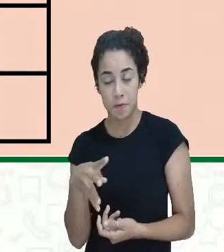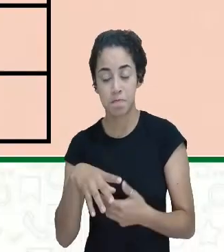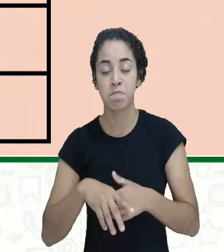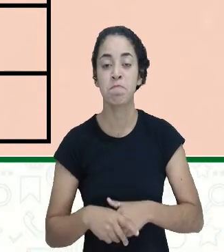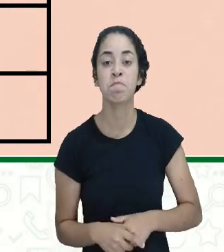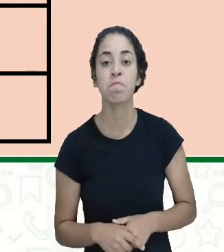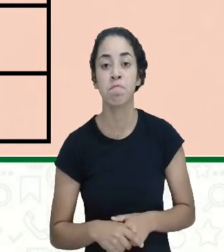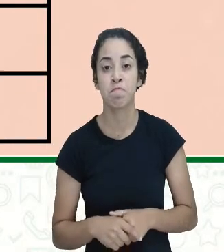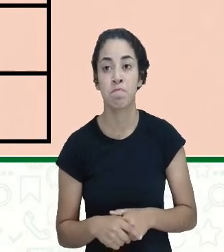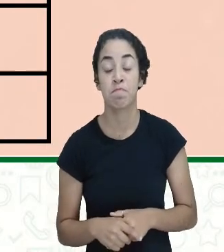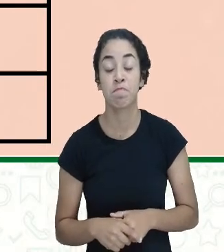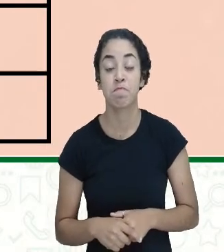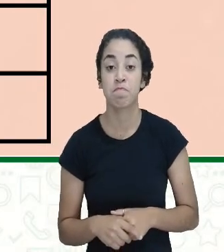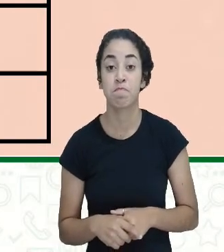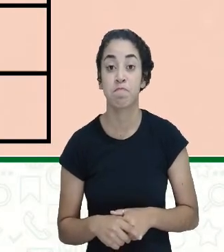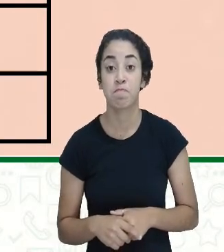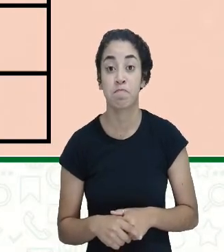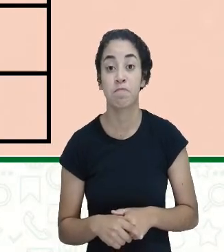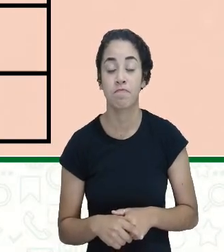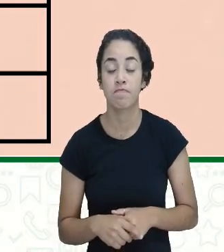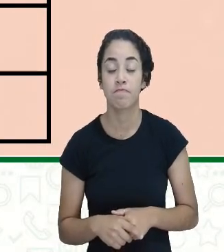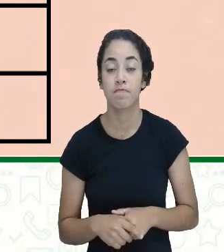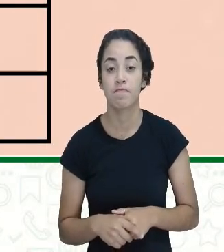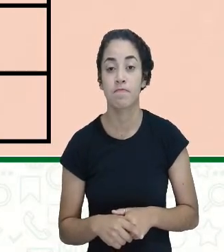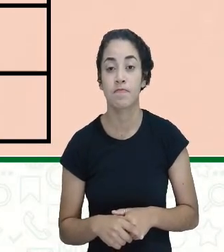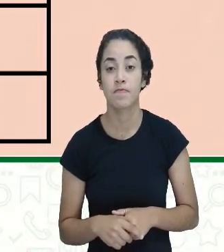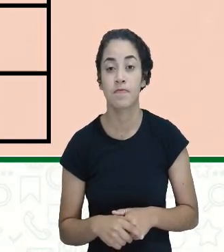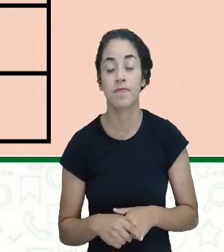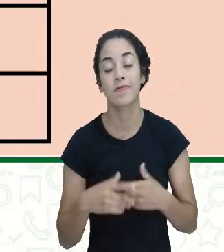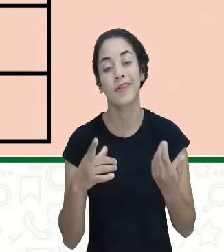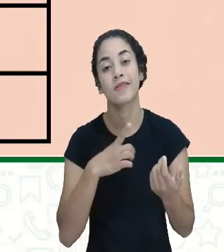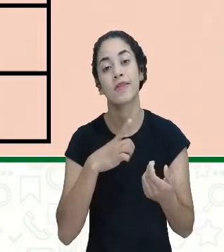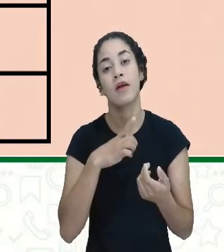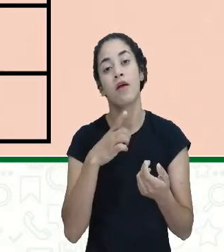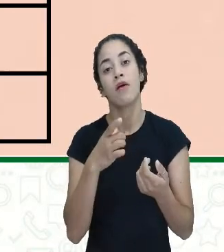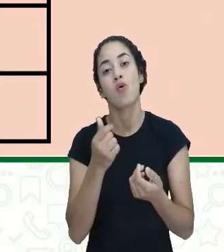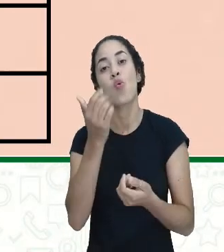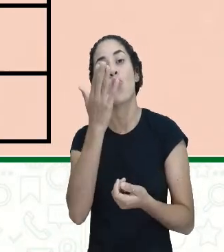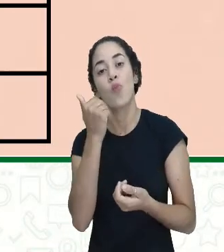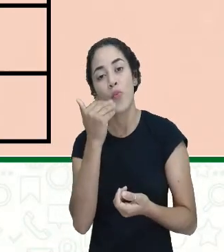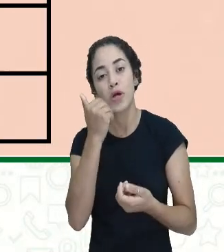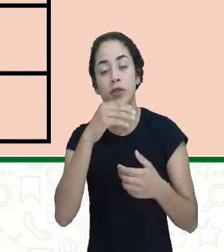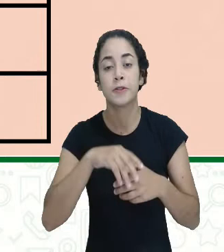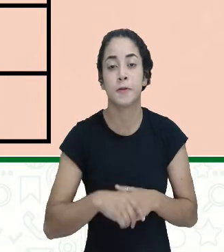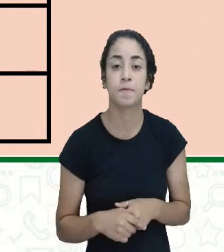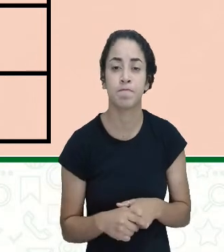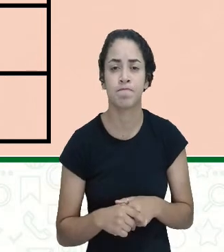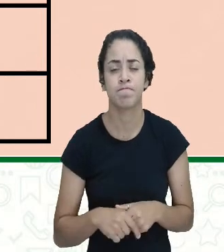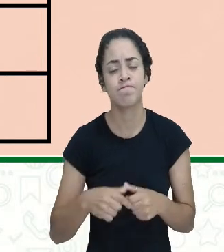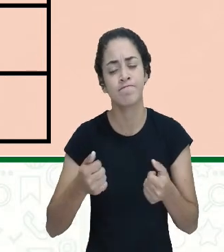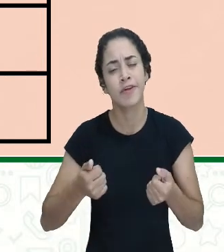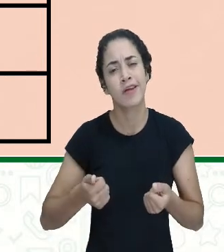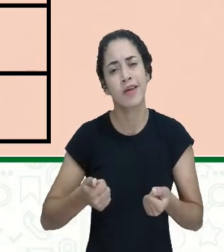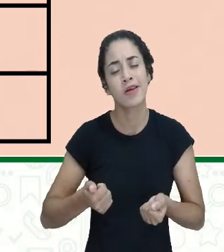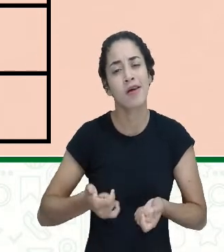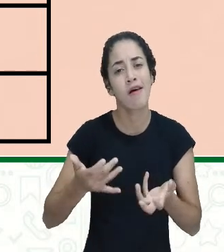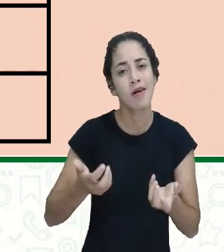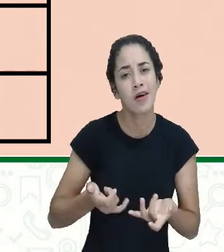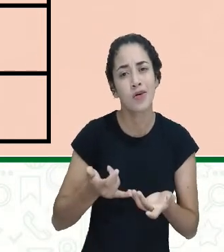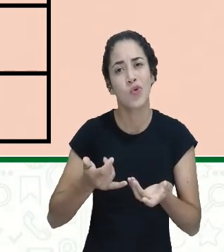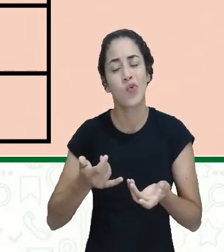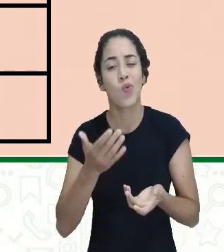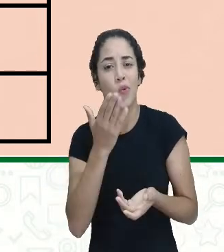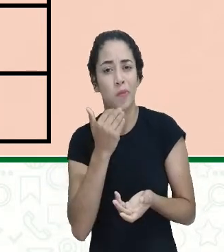esse gráfico com essa tabela com alimentação, né? Então, o gasto de alimentação é R$